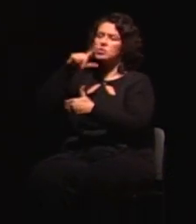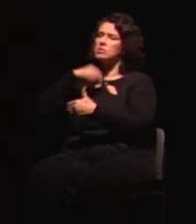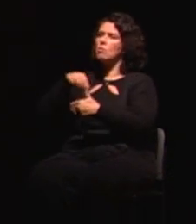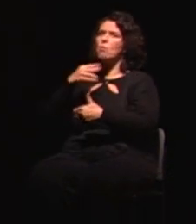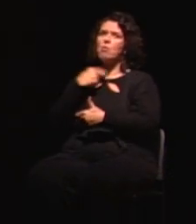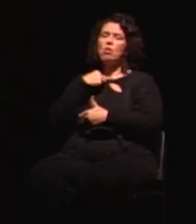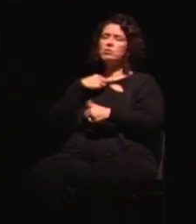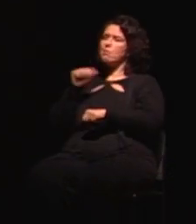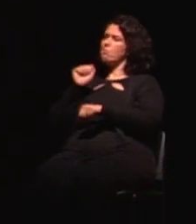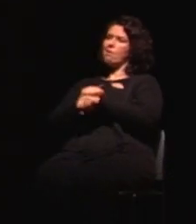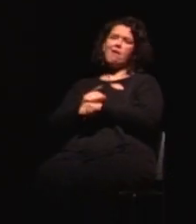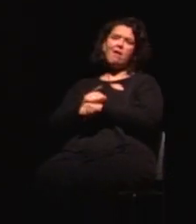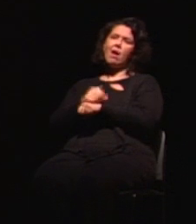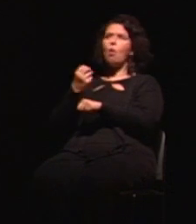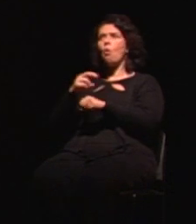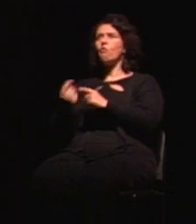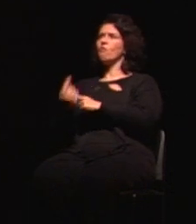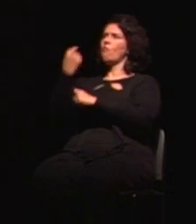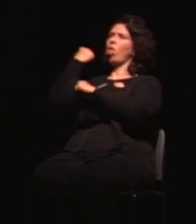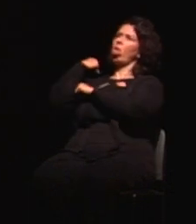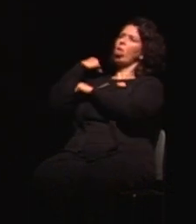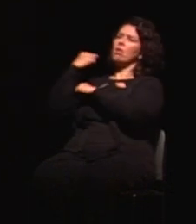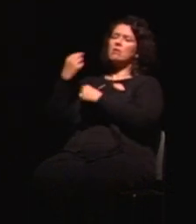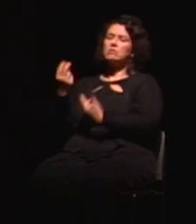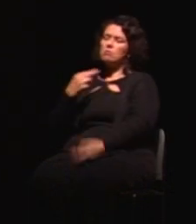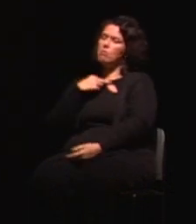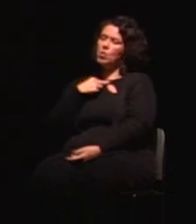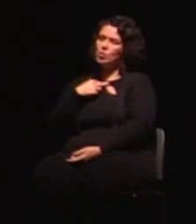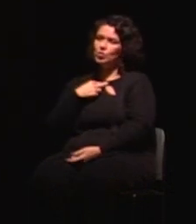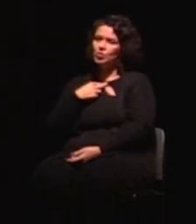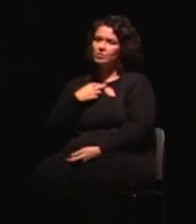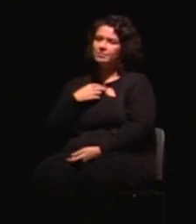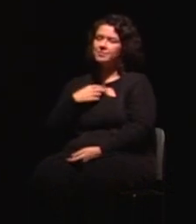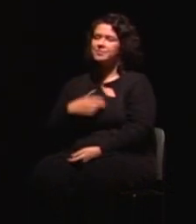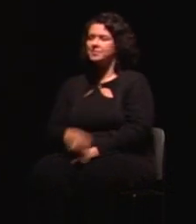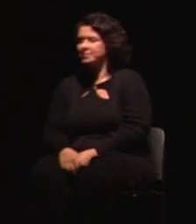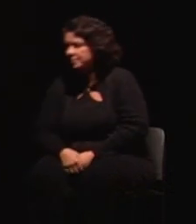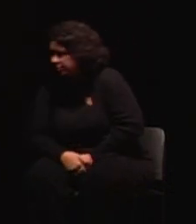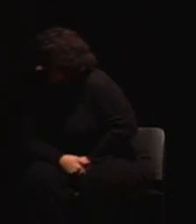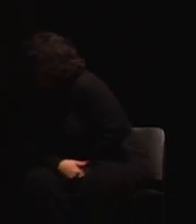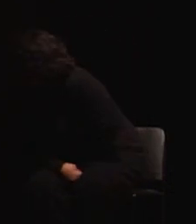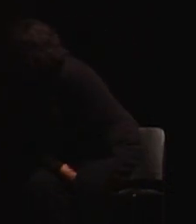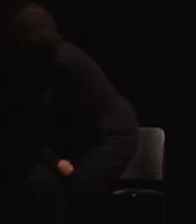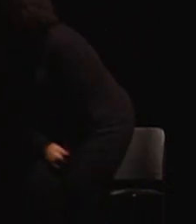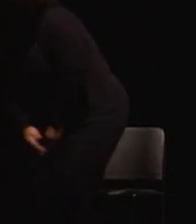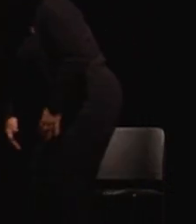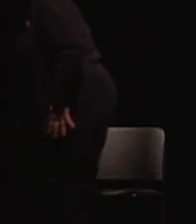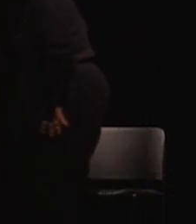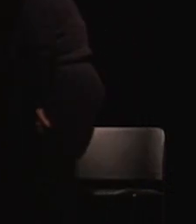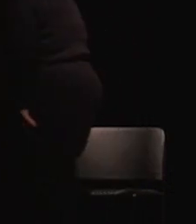parar ou a gente ir para trás. Quem mais quer falar do beijo?